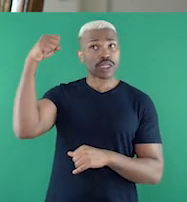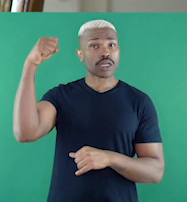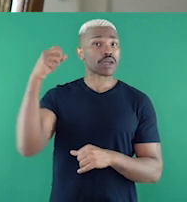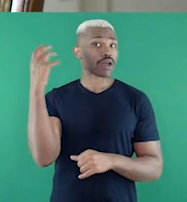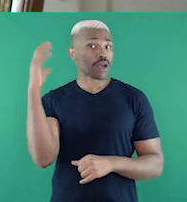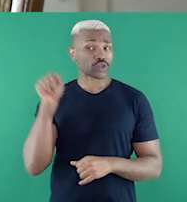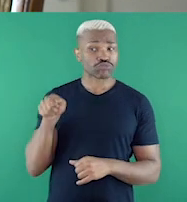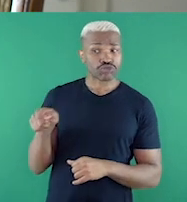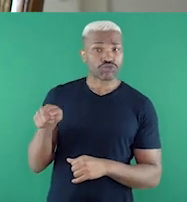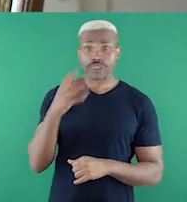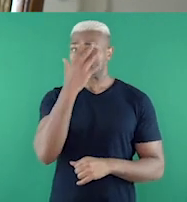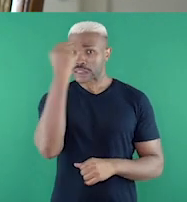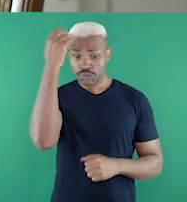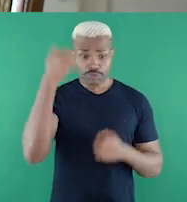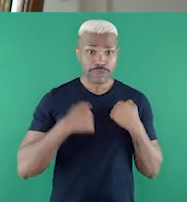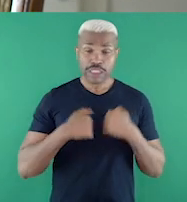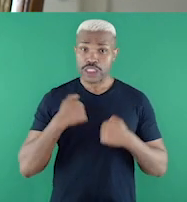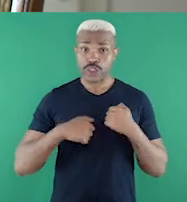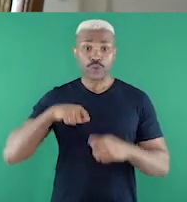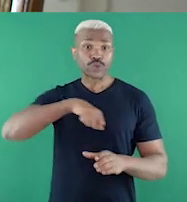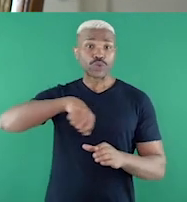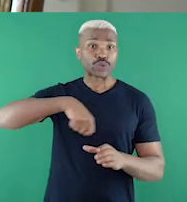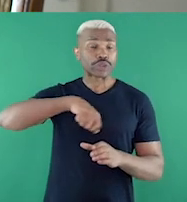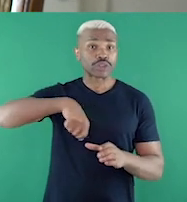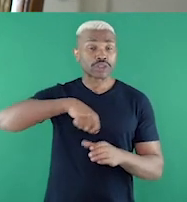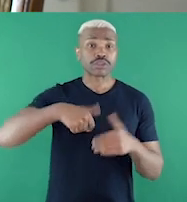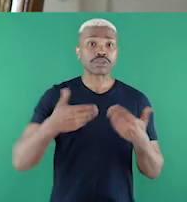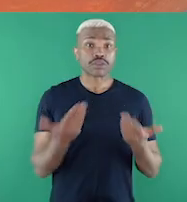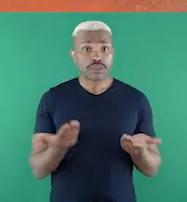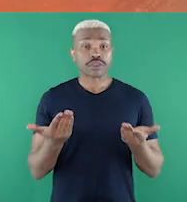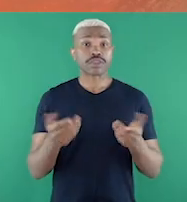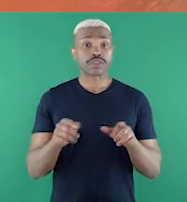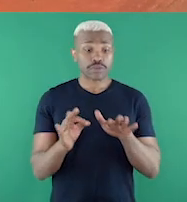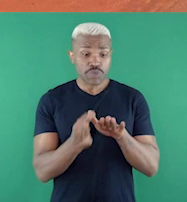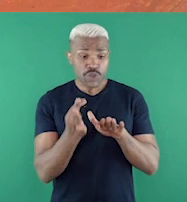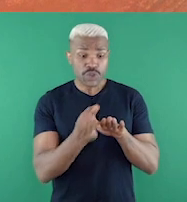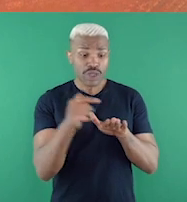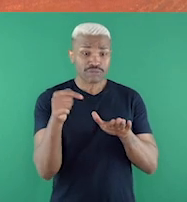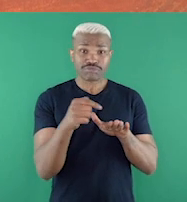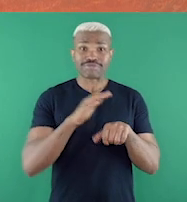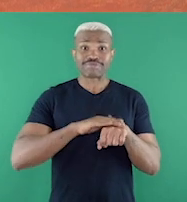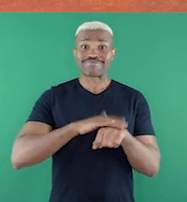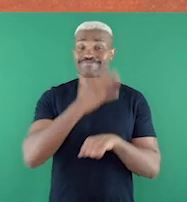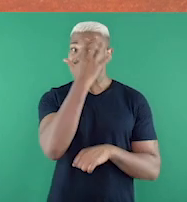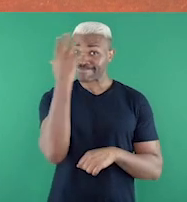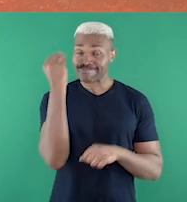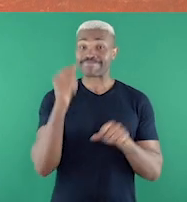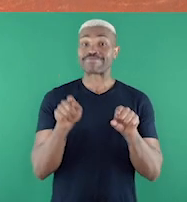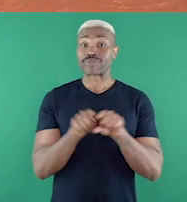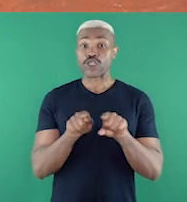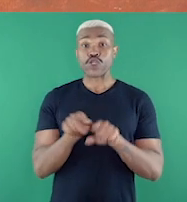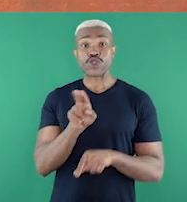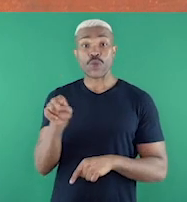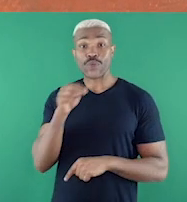o rádio, tomar banho, fazer comida. Até o ponto do bordado, ela esqueceu. Assim como o nome dos